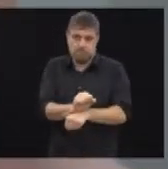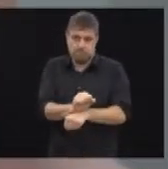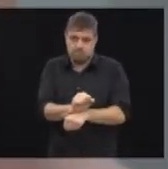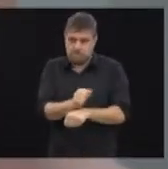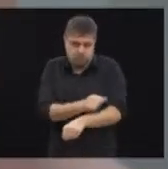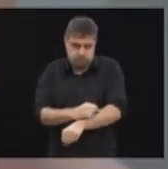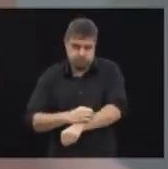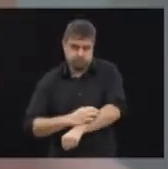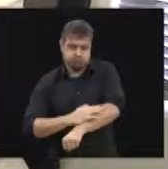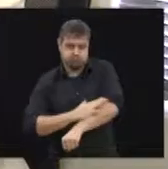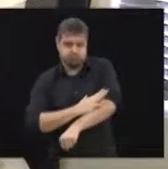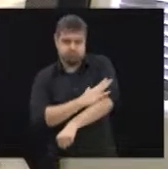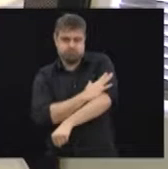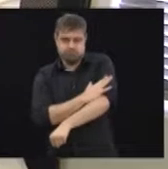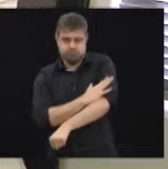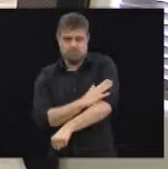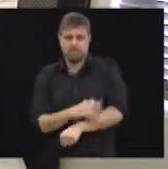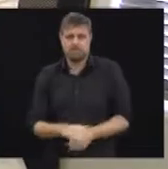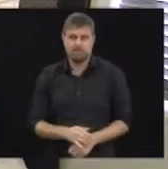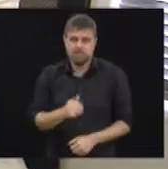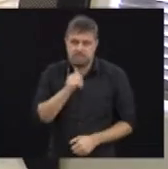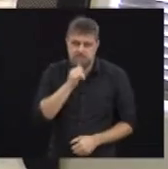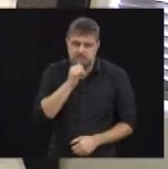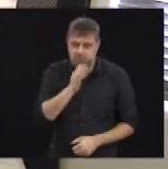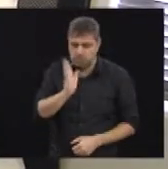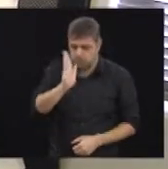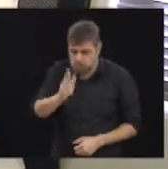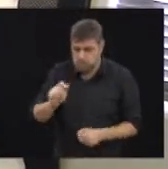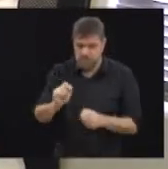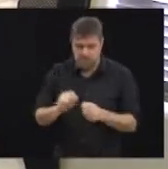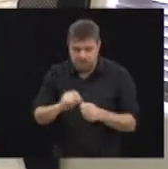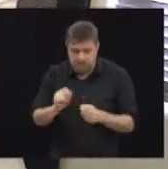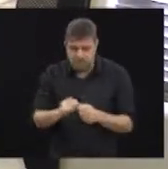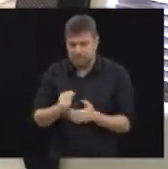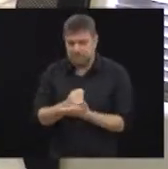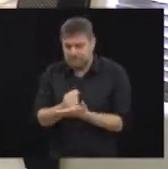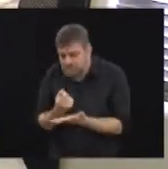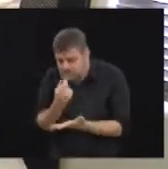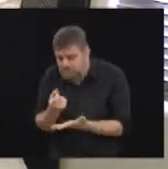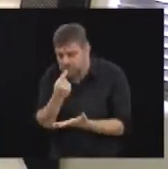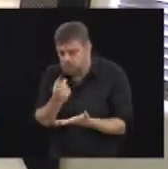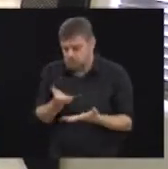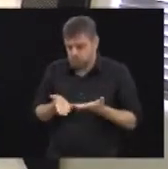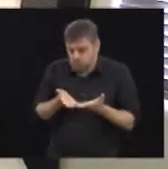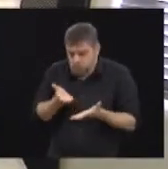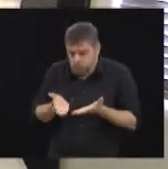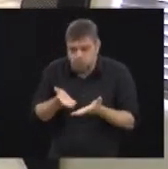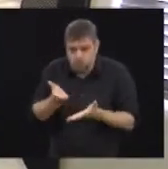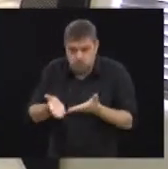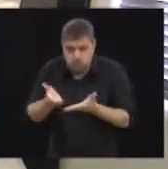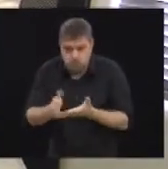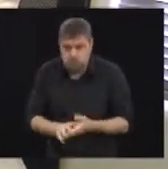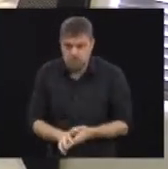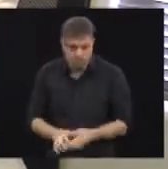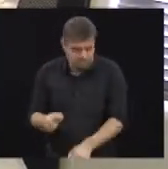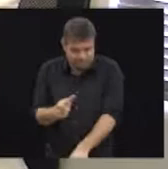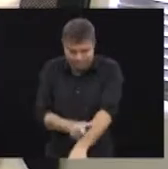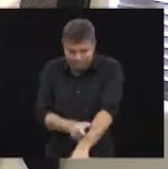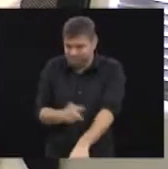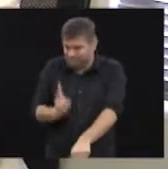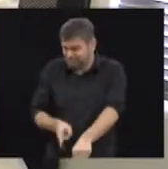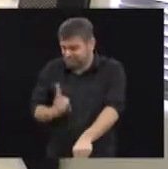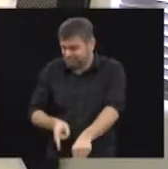estabilizado na doença há um certo tempo. Tipo, já fez todos os tipos de tratamento,